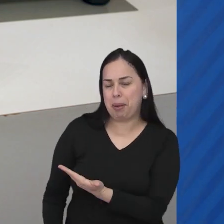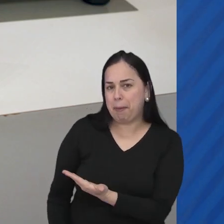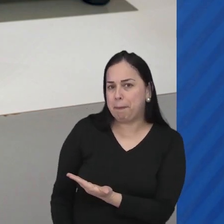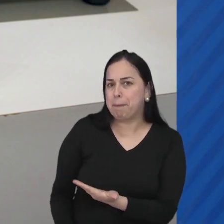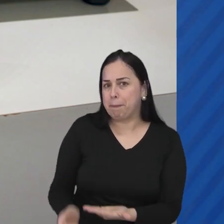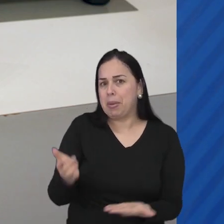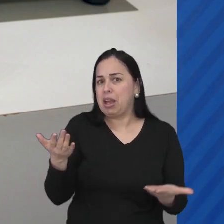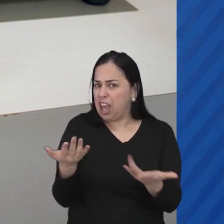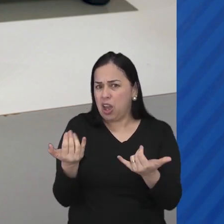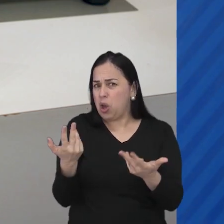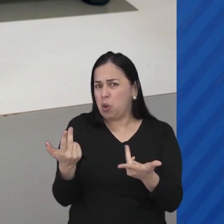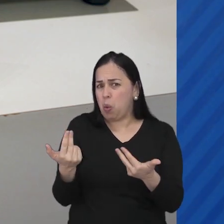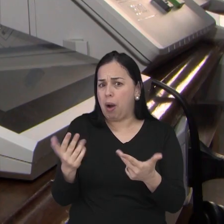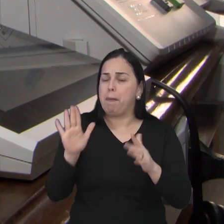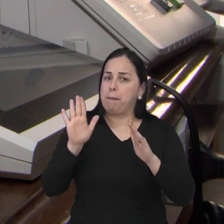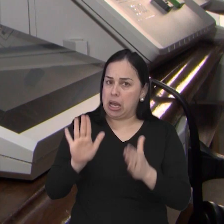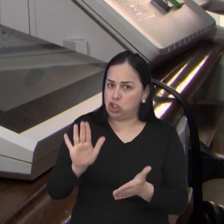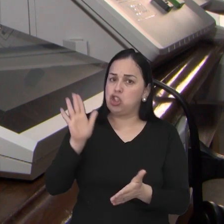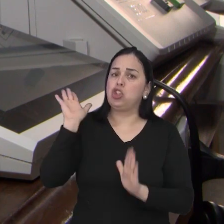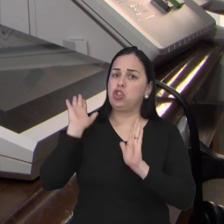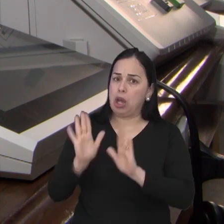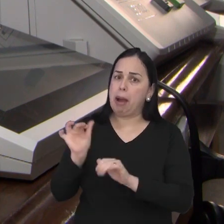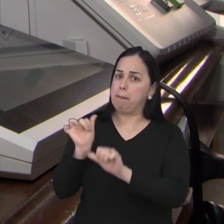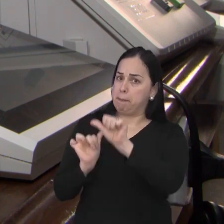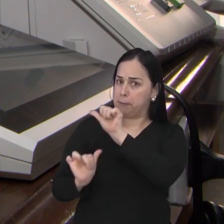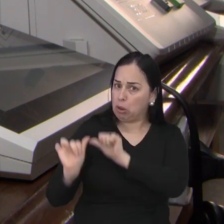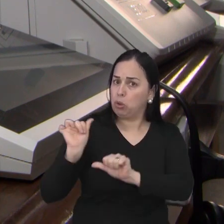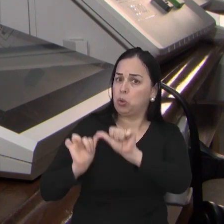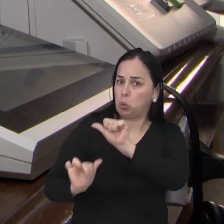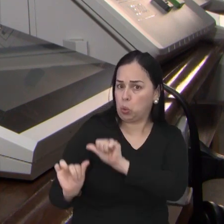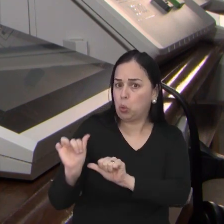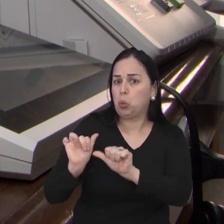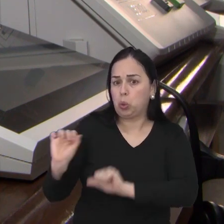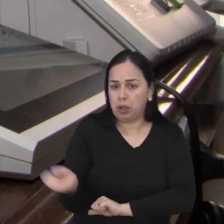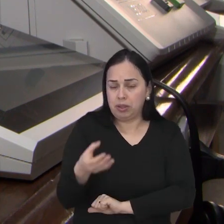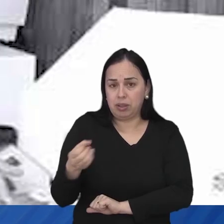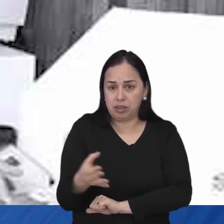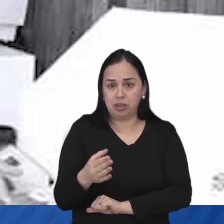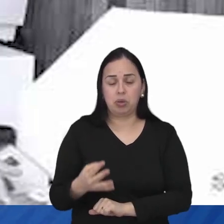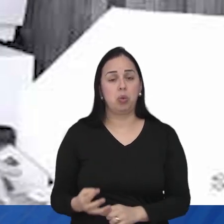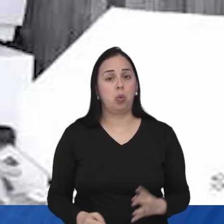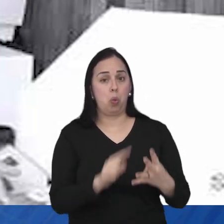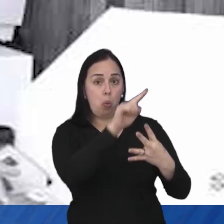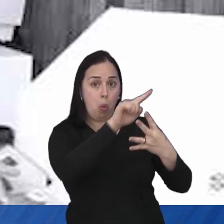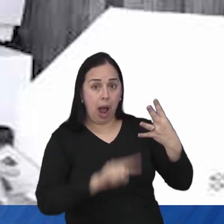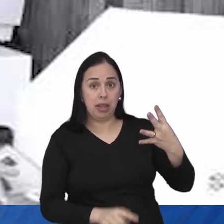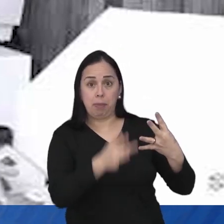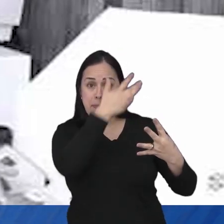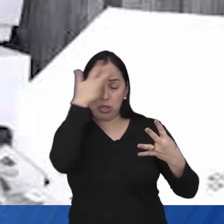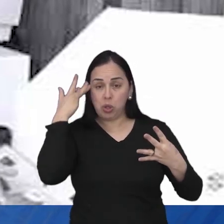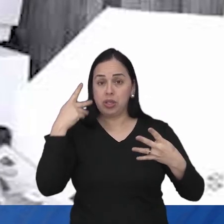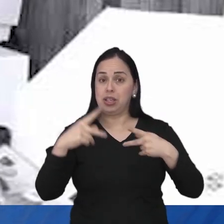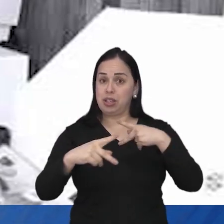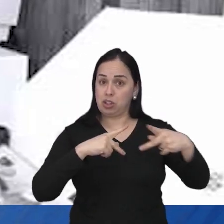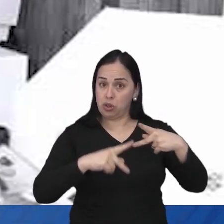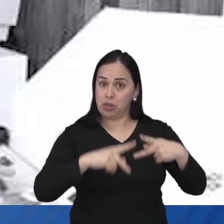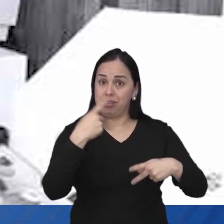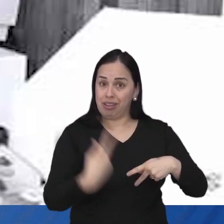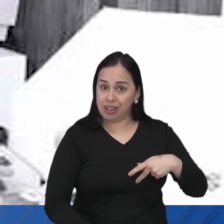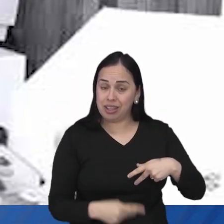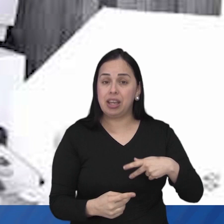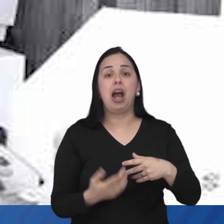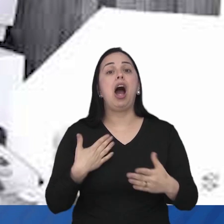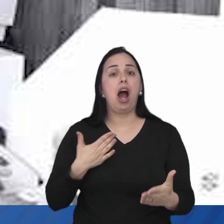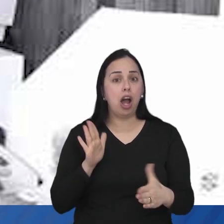assim, parecidas com a de hoje, mas já passaram por muitas atualizações. 4 joseenses ajudaram na criação da